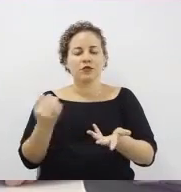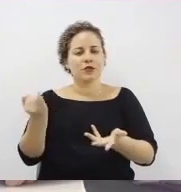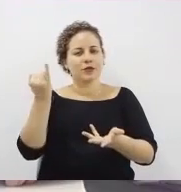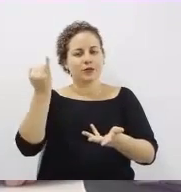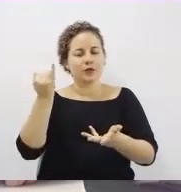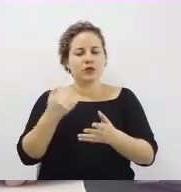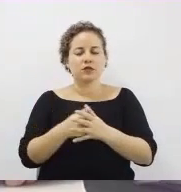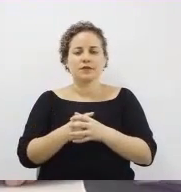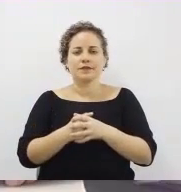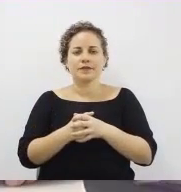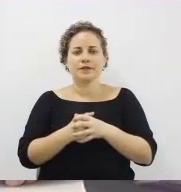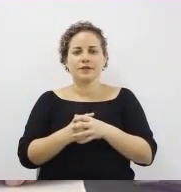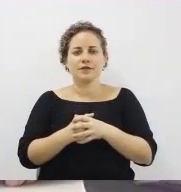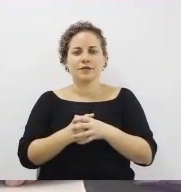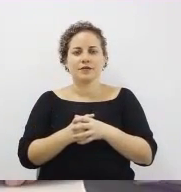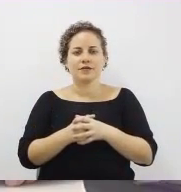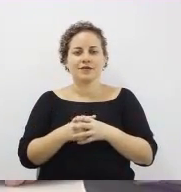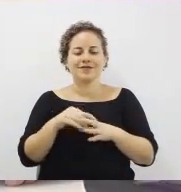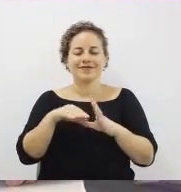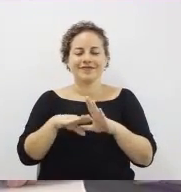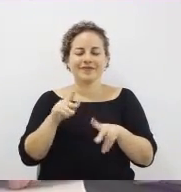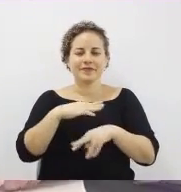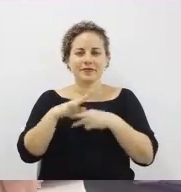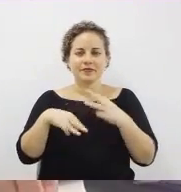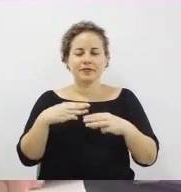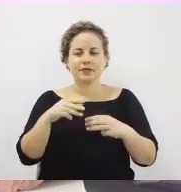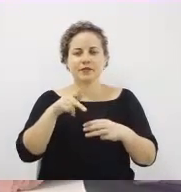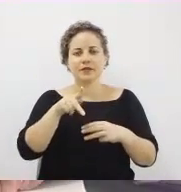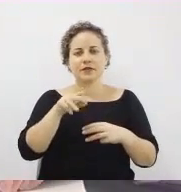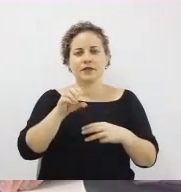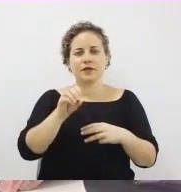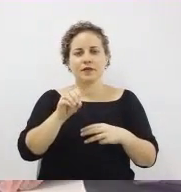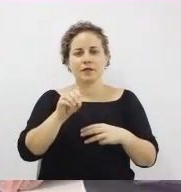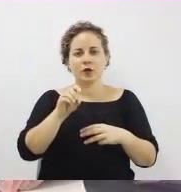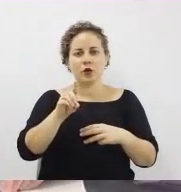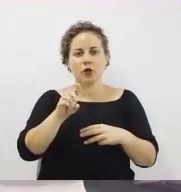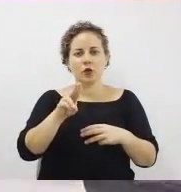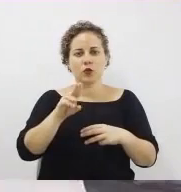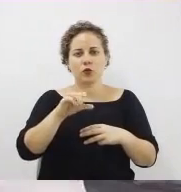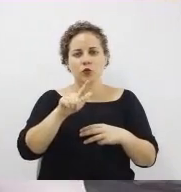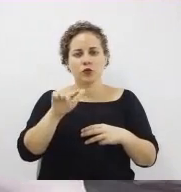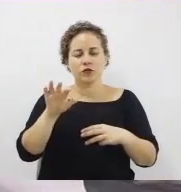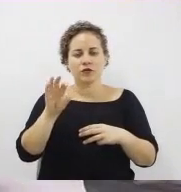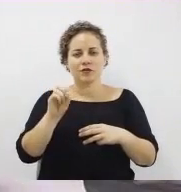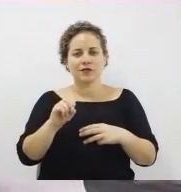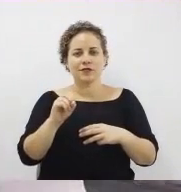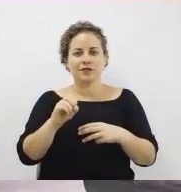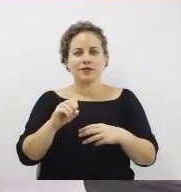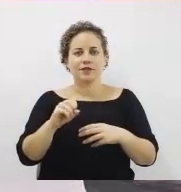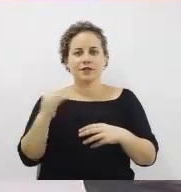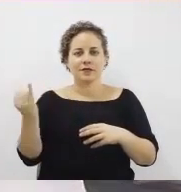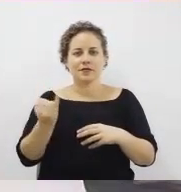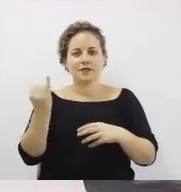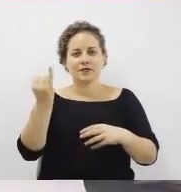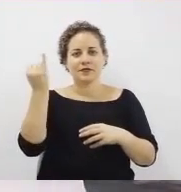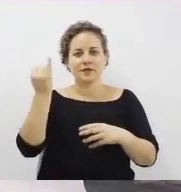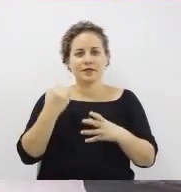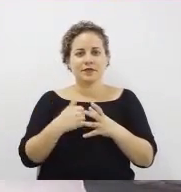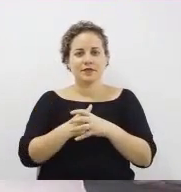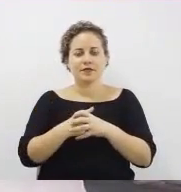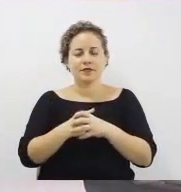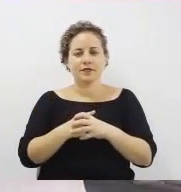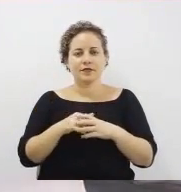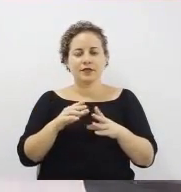para a cadeia. A embalagem de produção é uma atividade que atua com relação, como o próprio nome diz, à definição